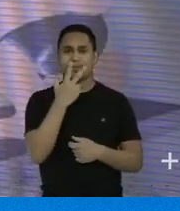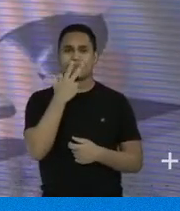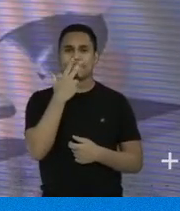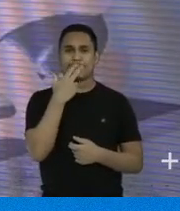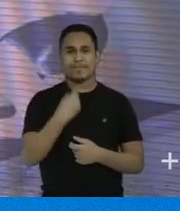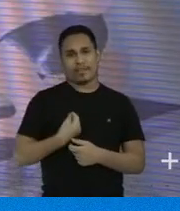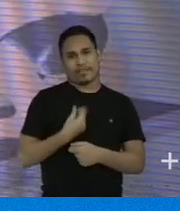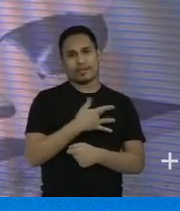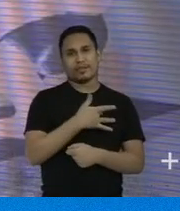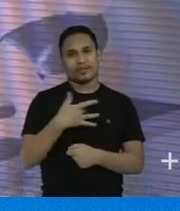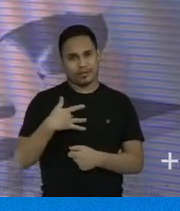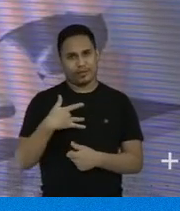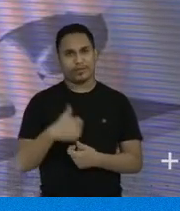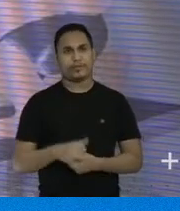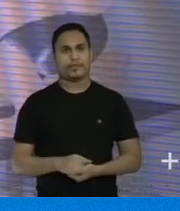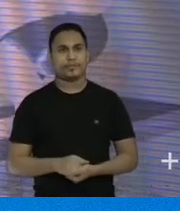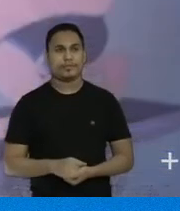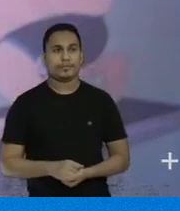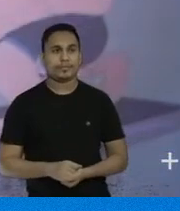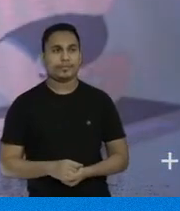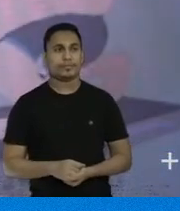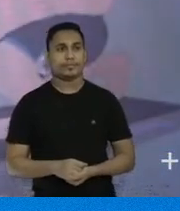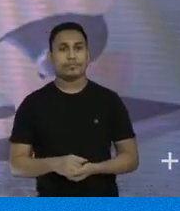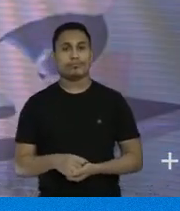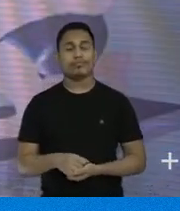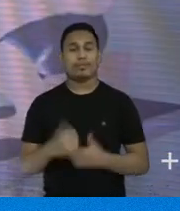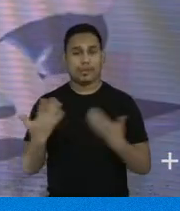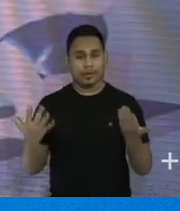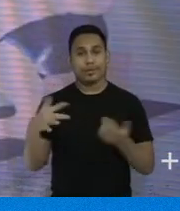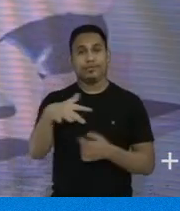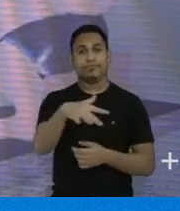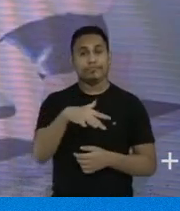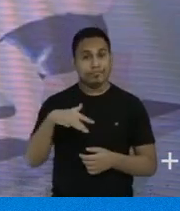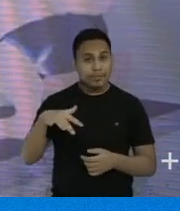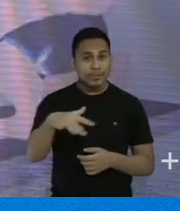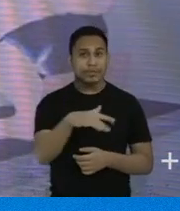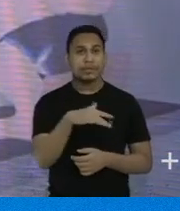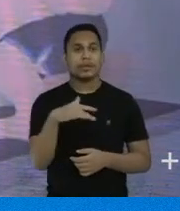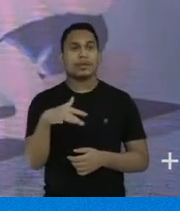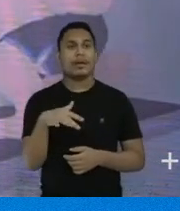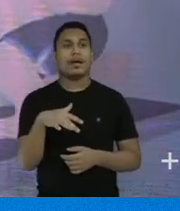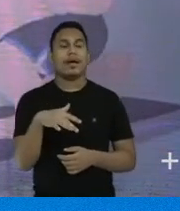Bom, ainda em relação ao tratamento não farmacológico,